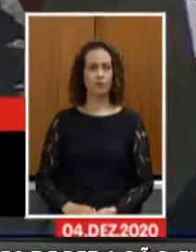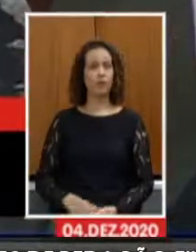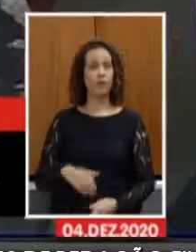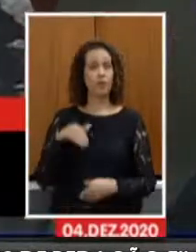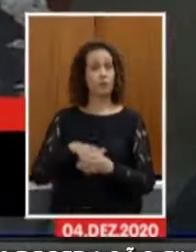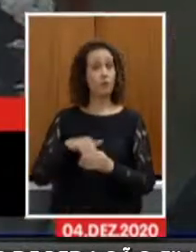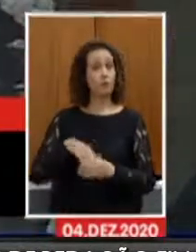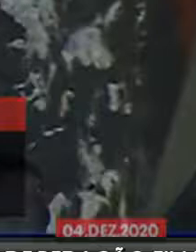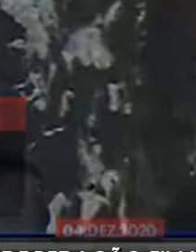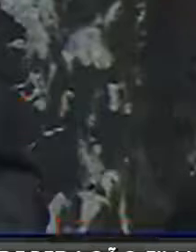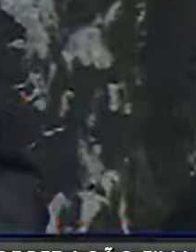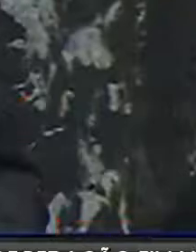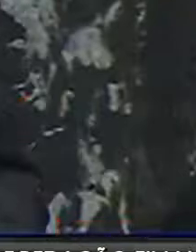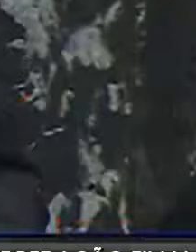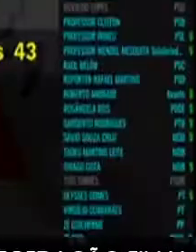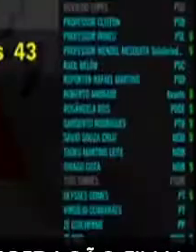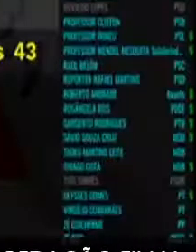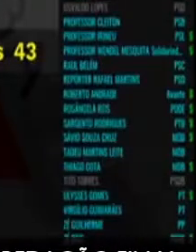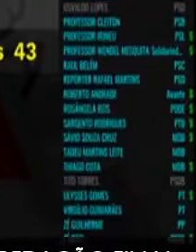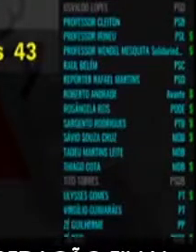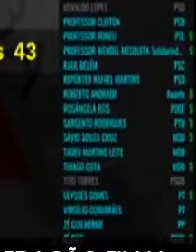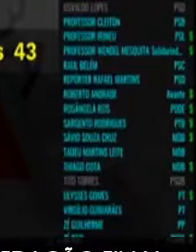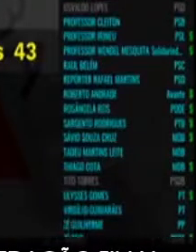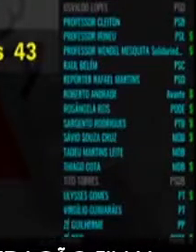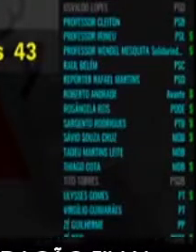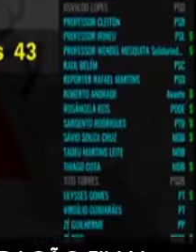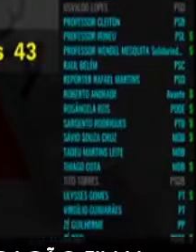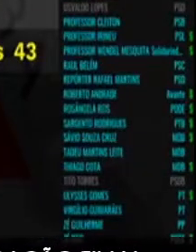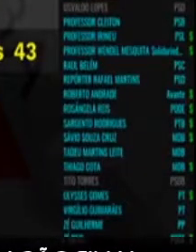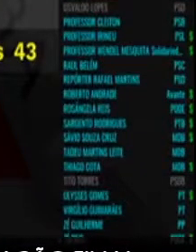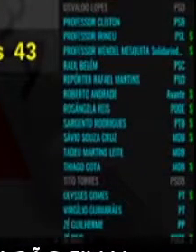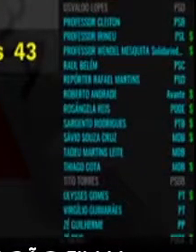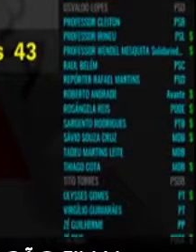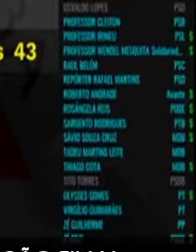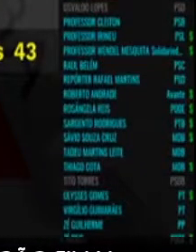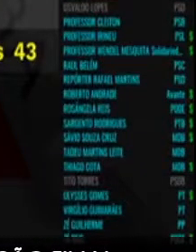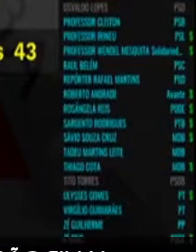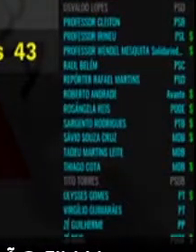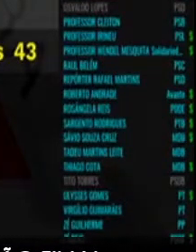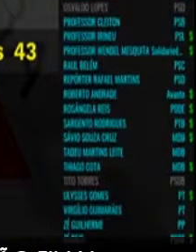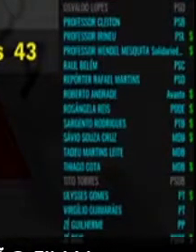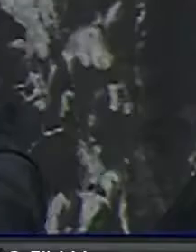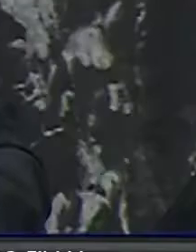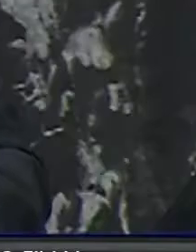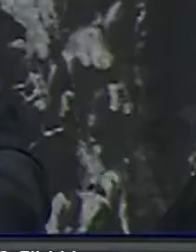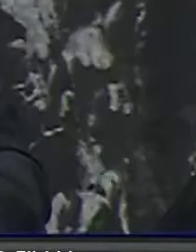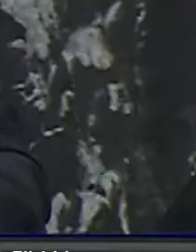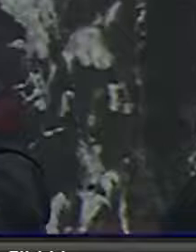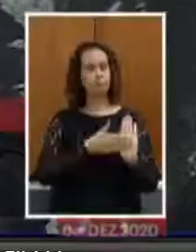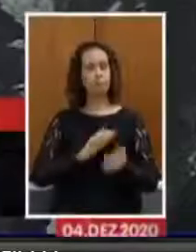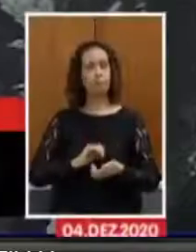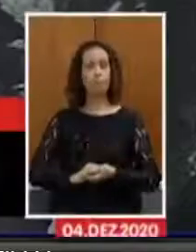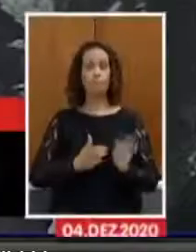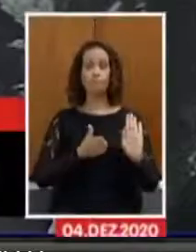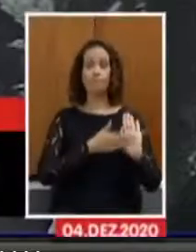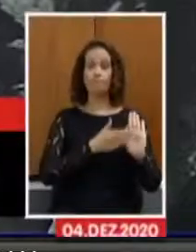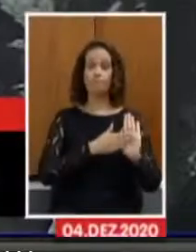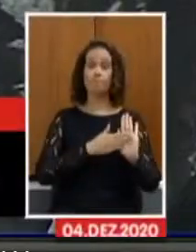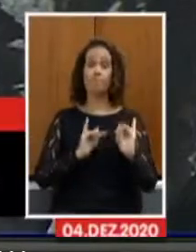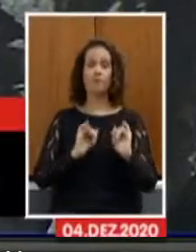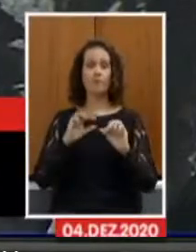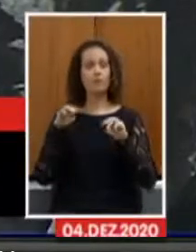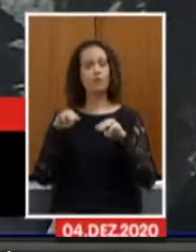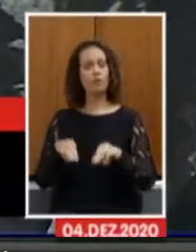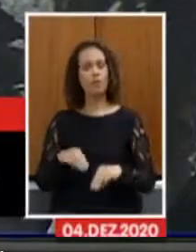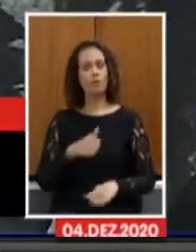Votaram sim, 43, senhoras e senhores deputados, não houve voto não, nem branco, portanto está aprovado o parecer. Parecer de redação final do projeto de lei